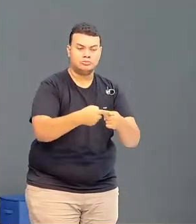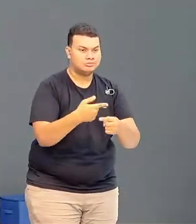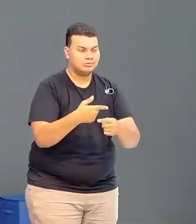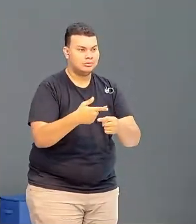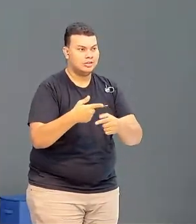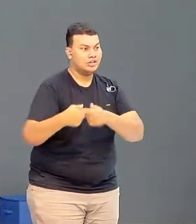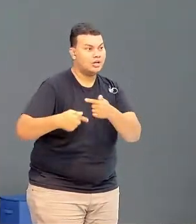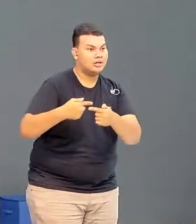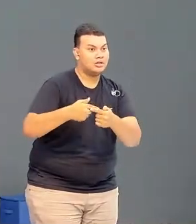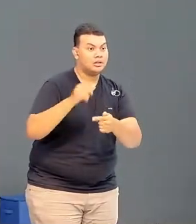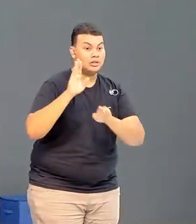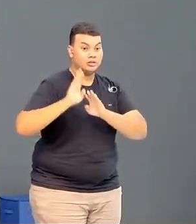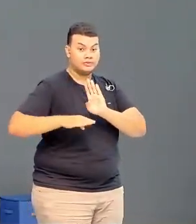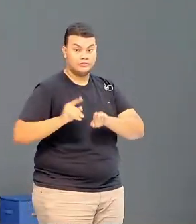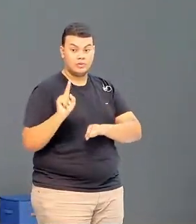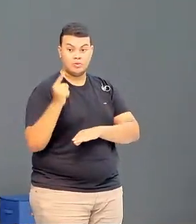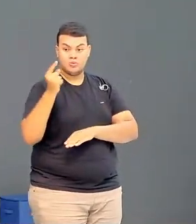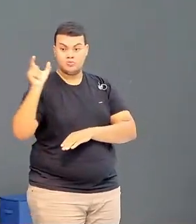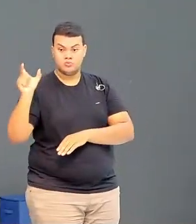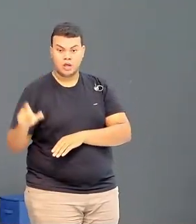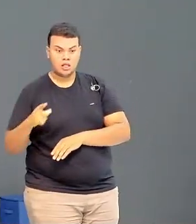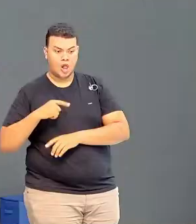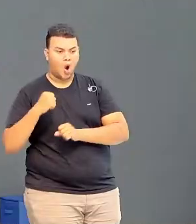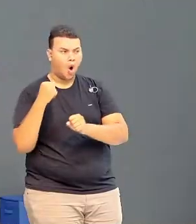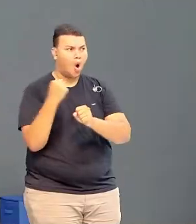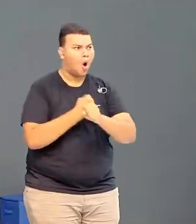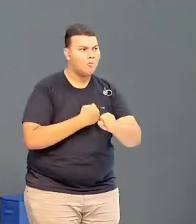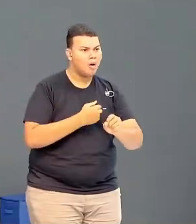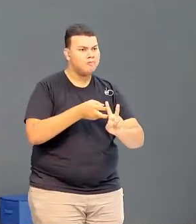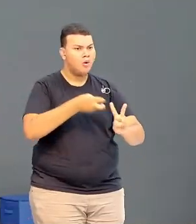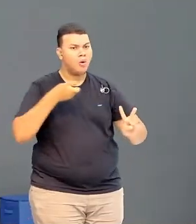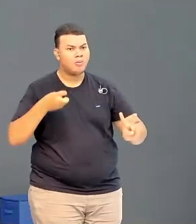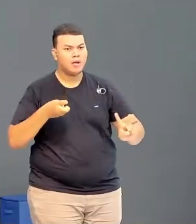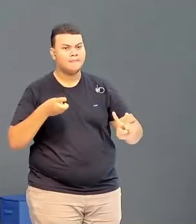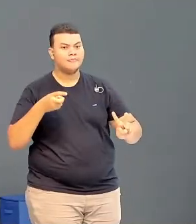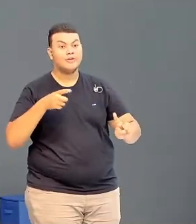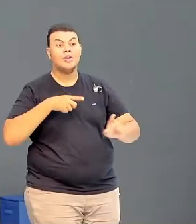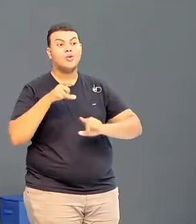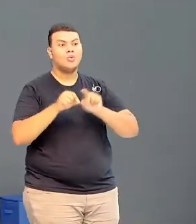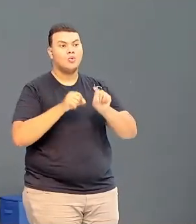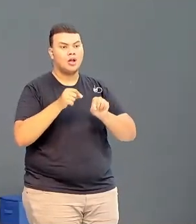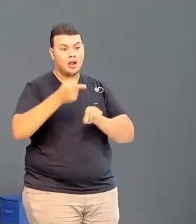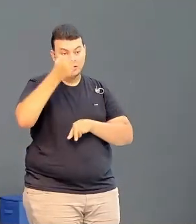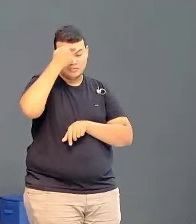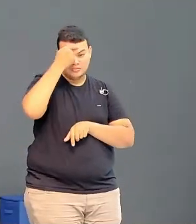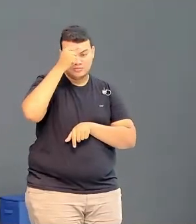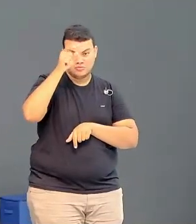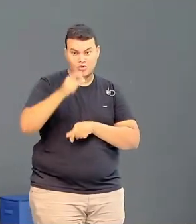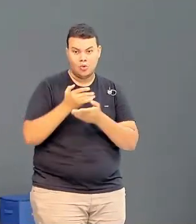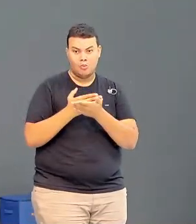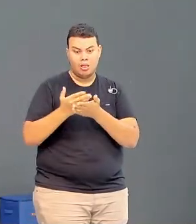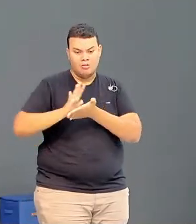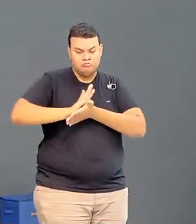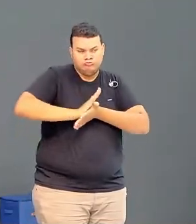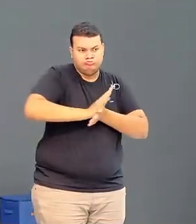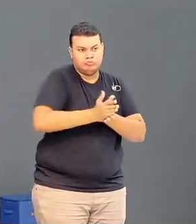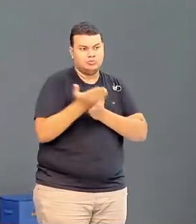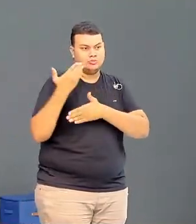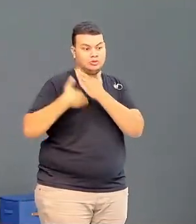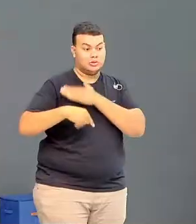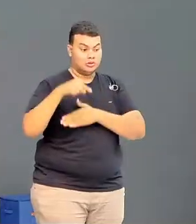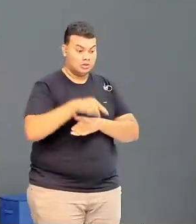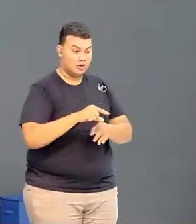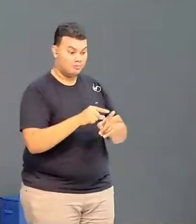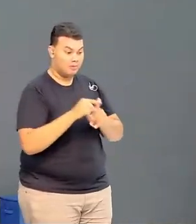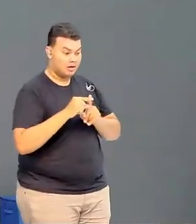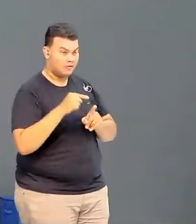quando se levantava uma dinastia por golpe e tal, o que eles faziam? Eles apagavam a memória daquela dinastia anterior. E a palavra diz